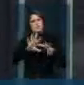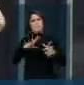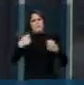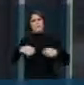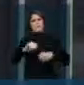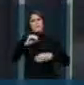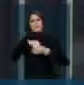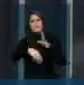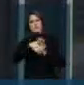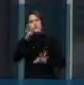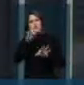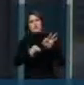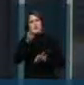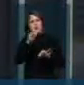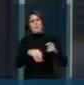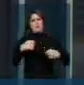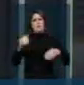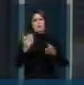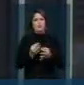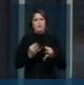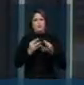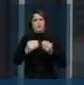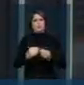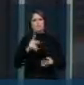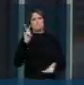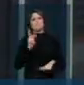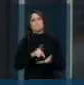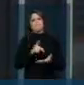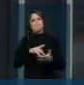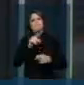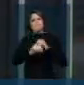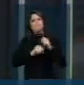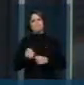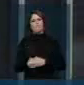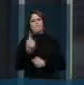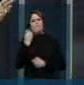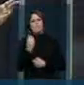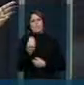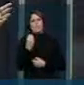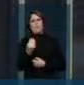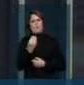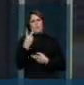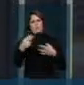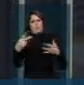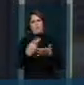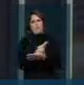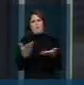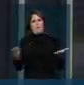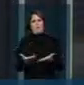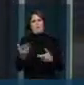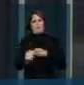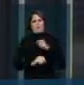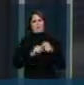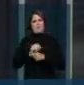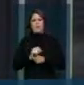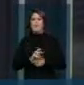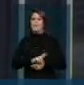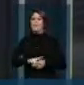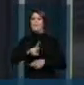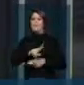necessária para julgar os processos? Então, de fato, é muito estranho que uma manobra como essa não